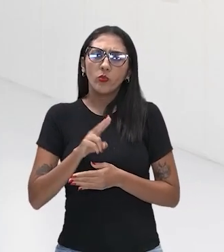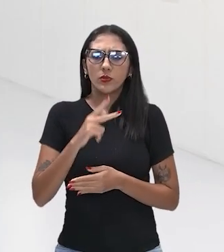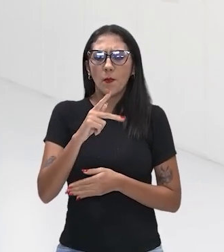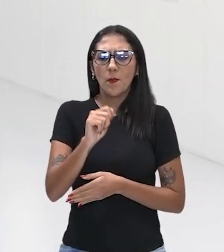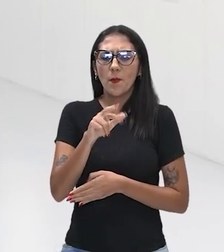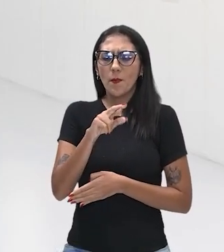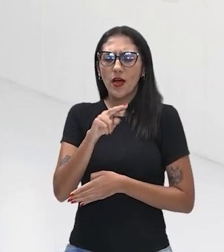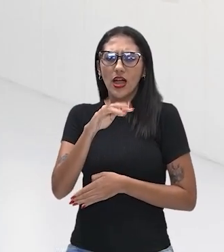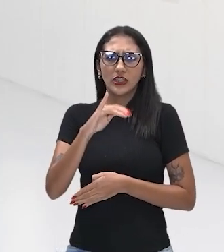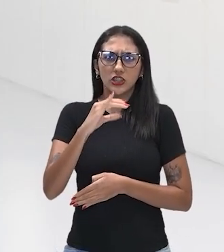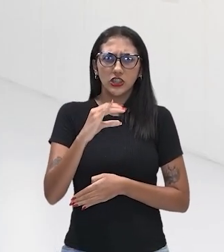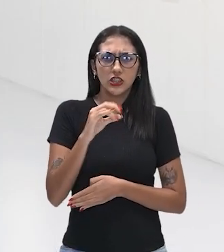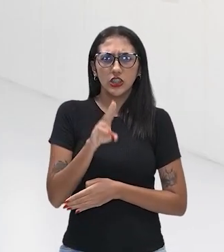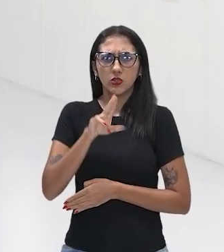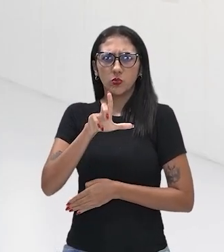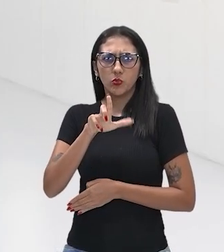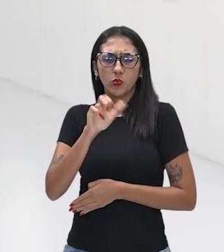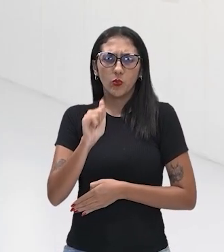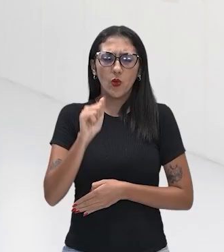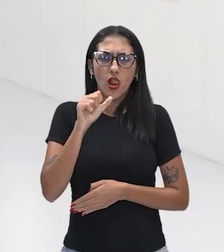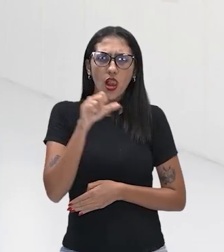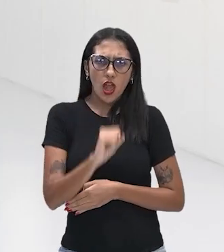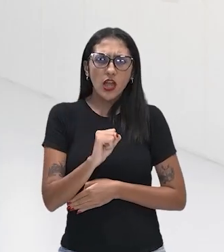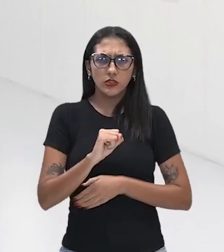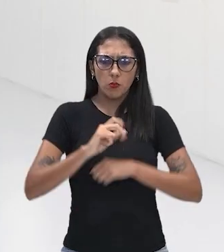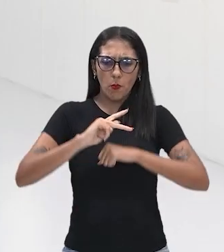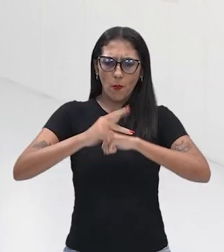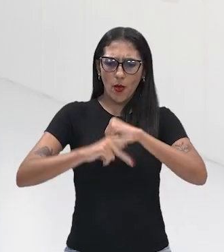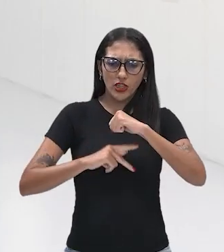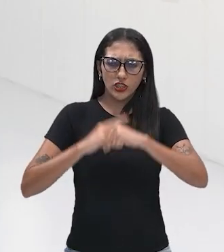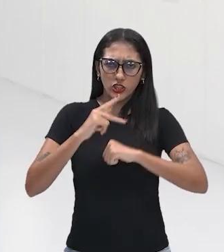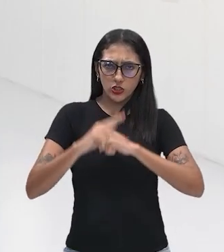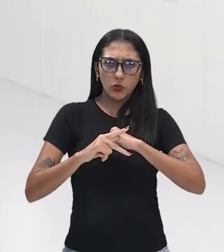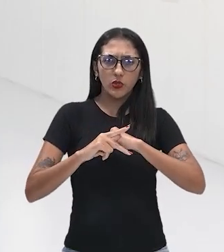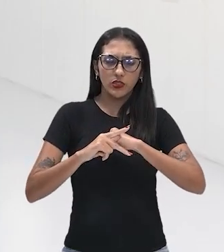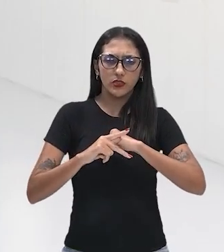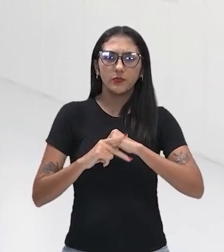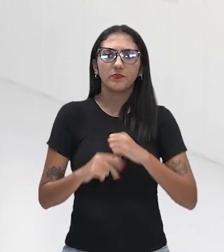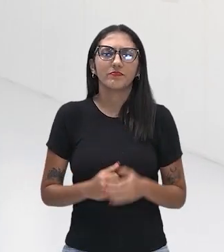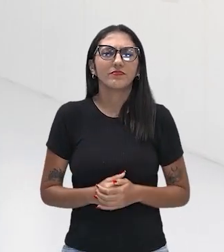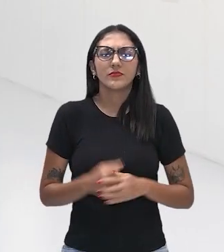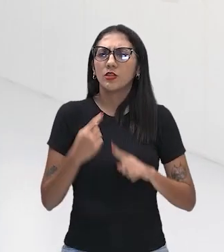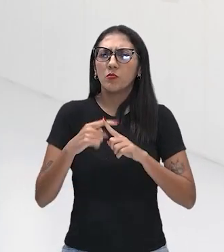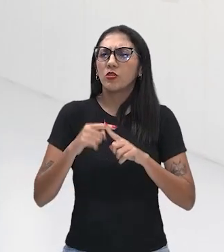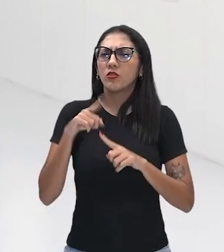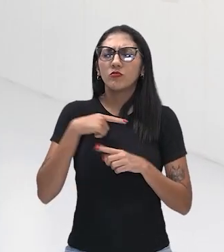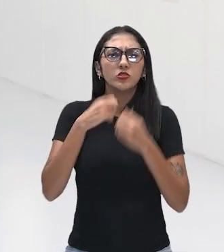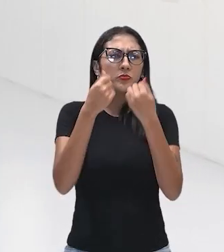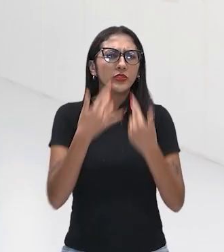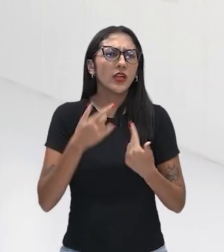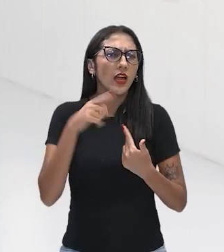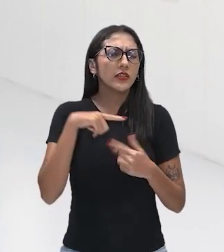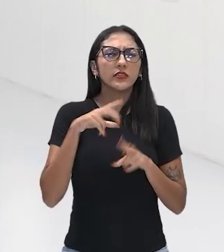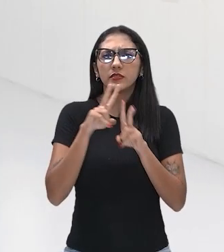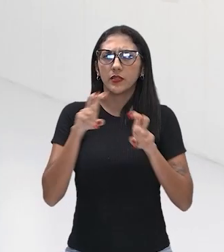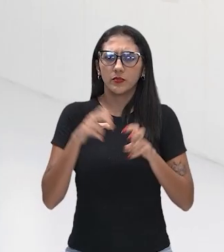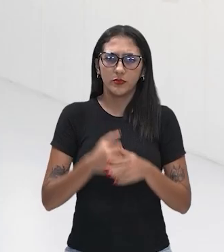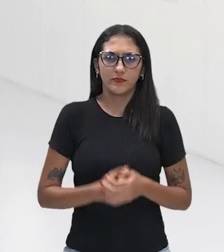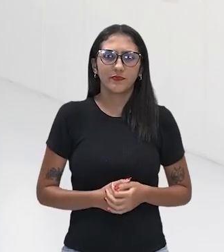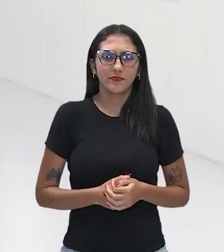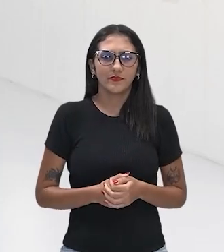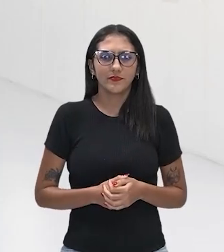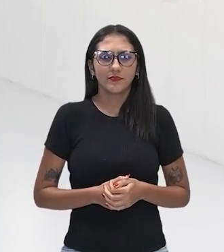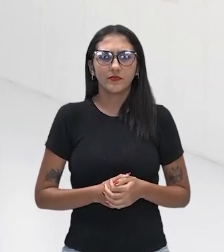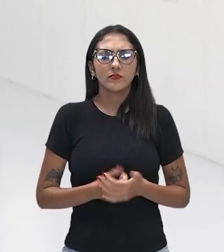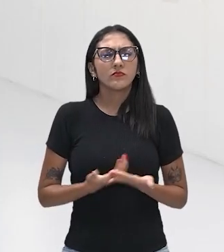aula falando sobre esse colisor, falando sobre esse laboratório? Pelo seguinte questionamento. O quanto